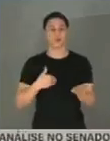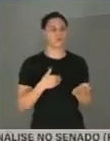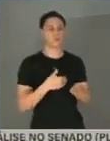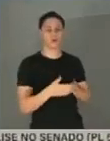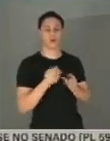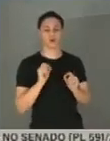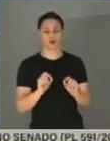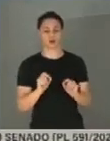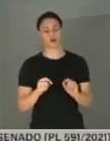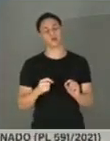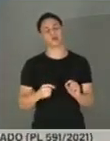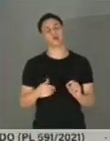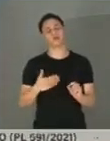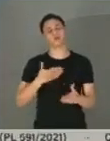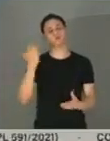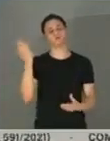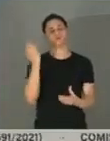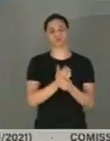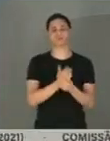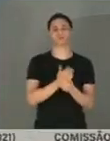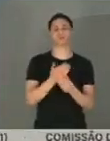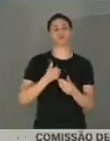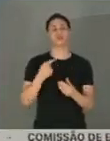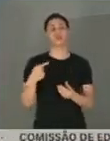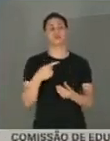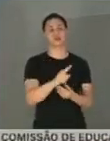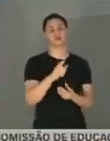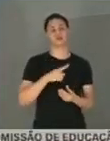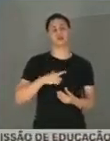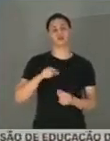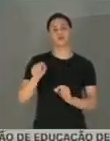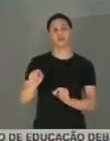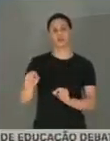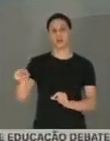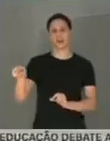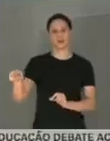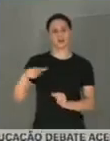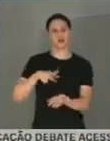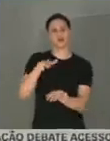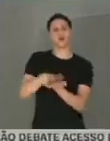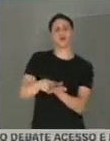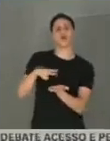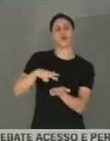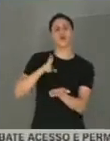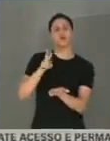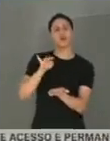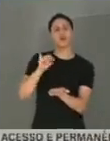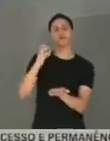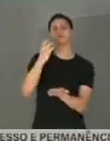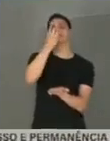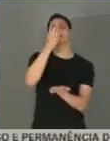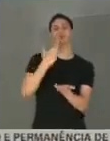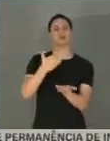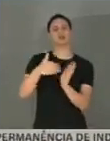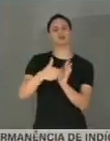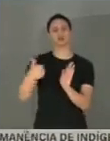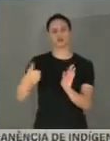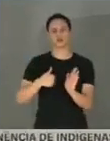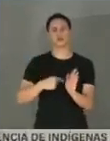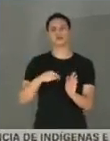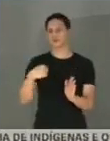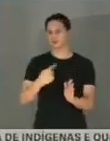justiça para buscar uma liminar para impedir que eu saia da UTI e ameaça procurar a